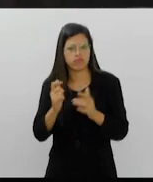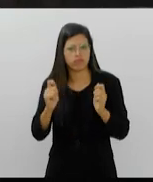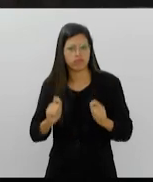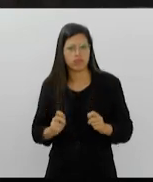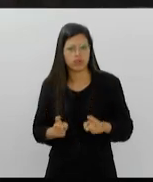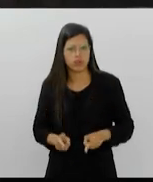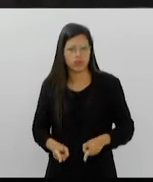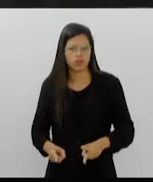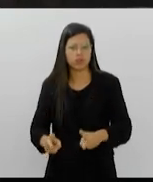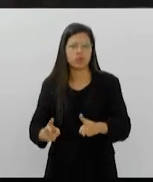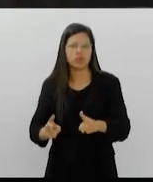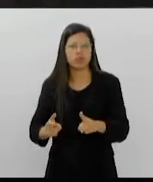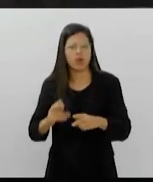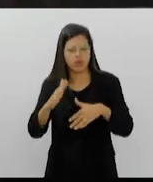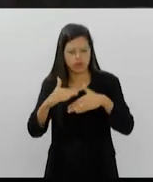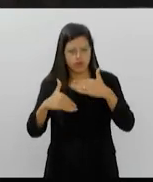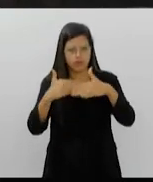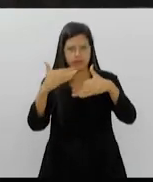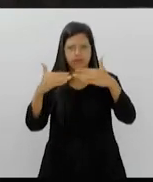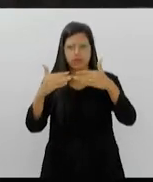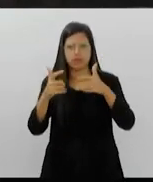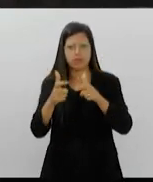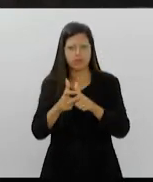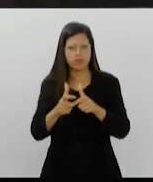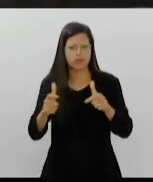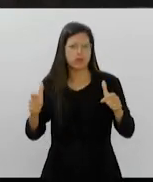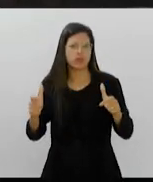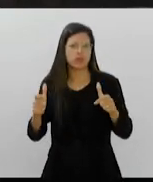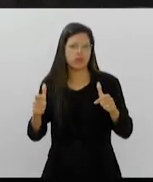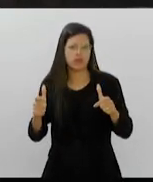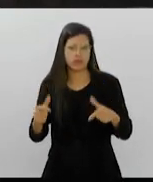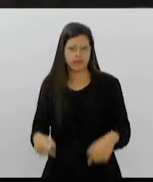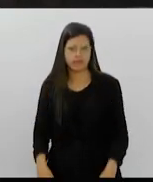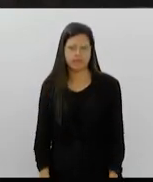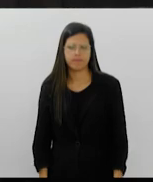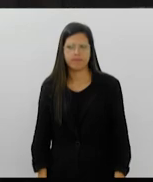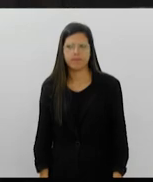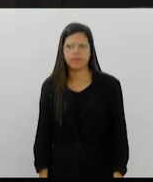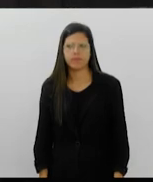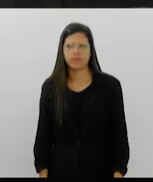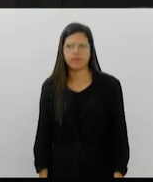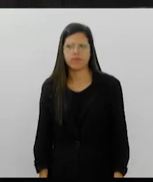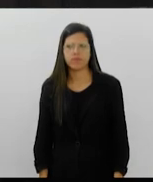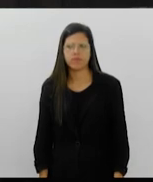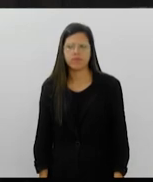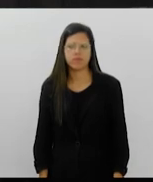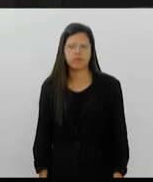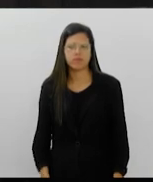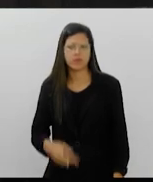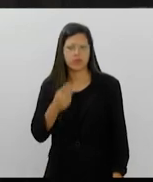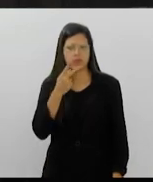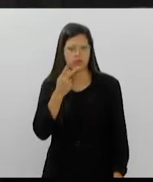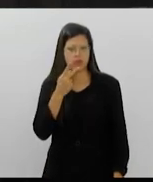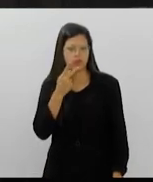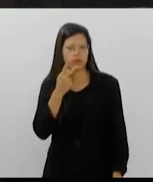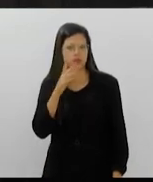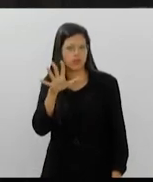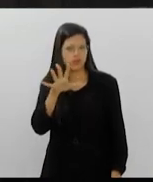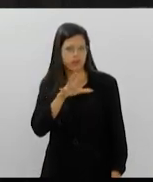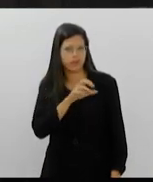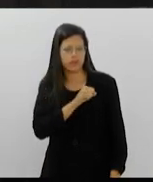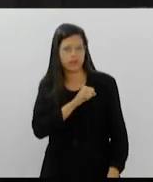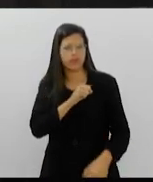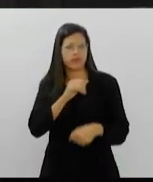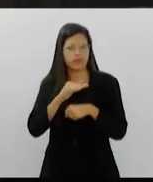do crescimento, do progresso e do desenvolvimento. Quero dizer do meu amor, do meu